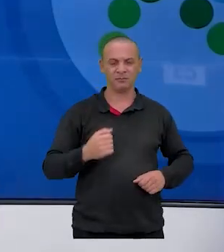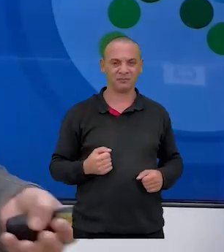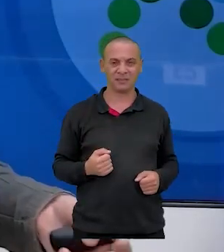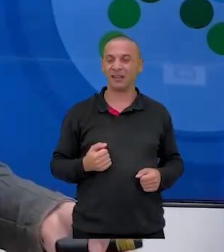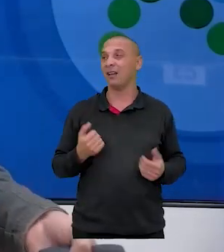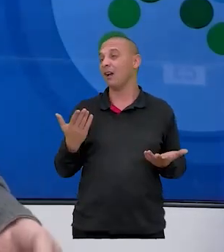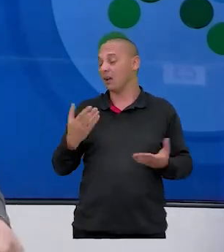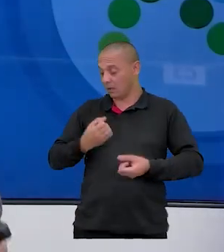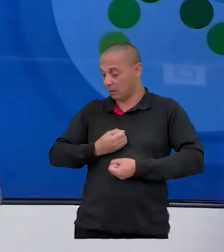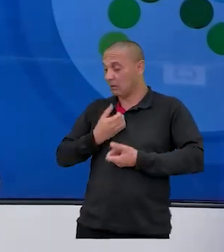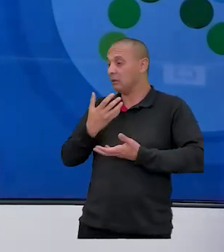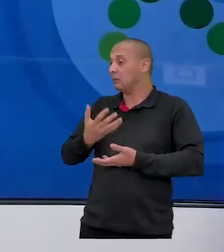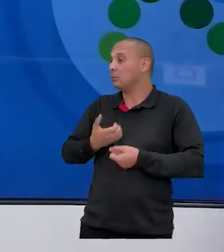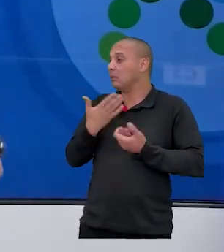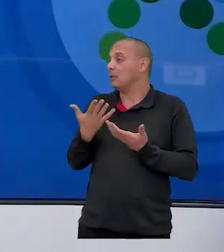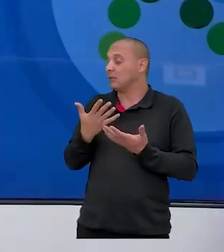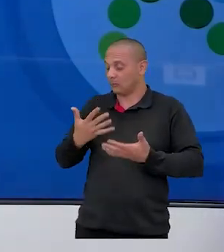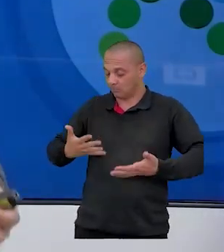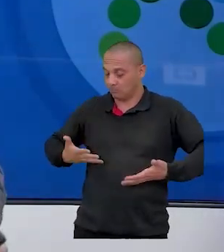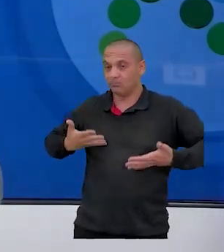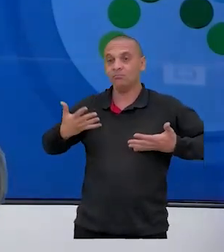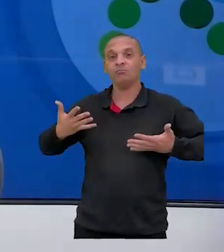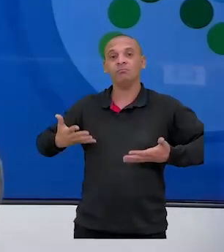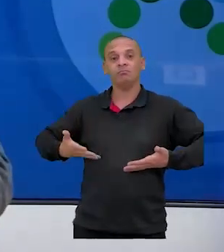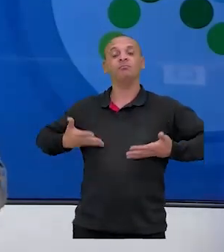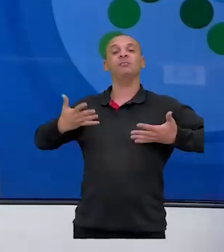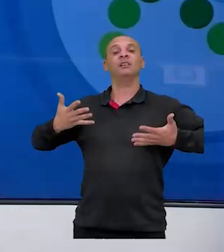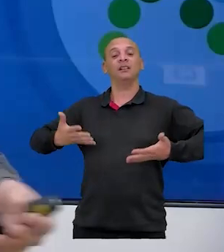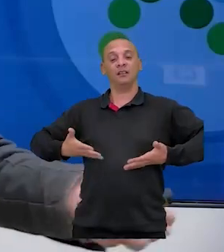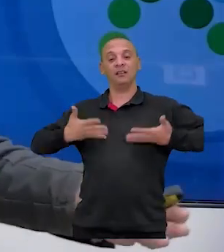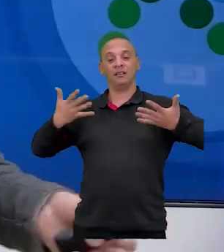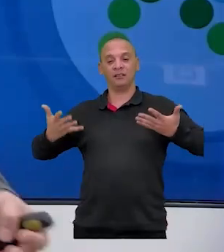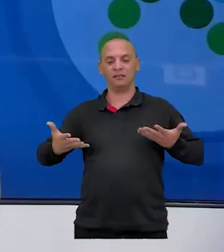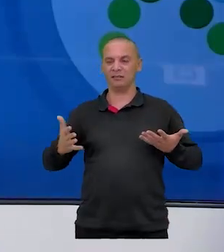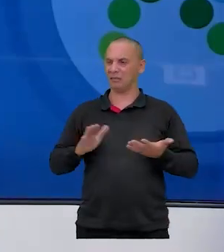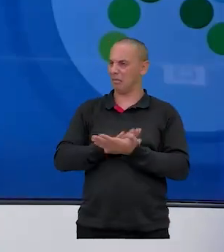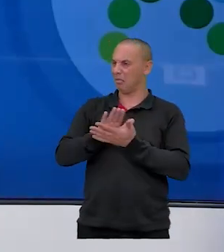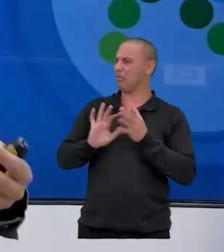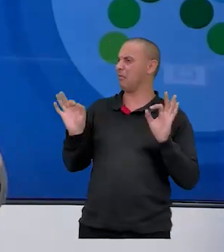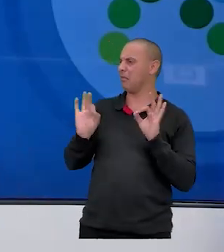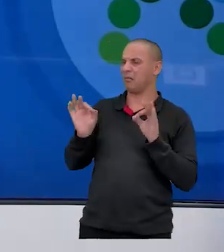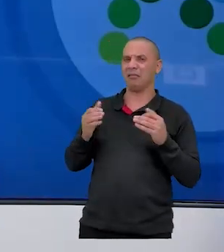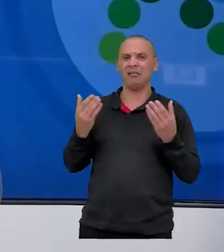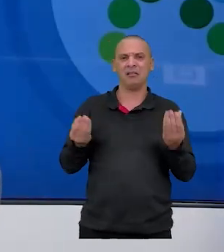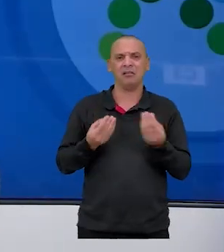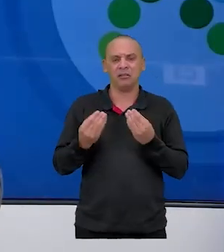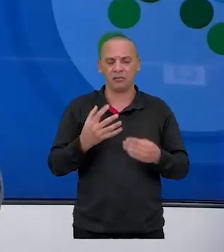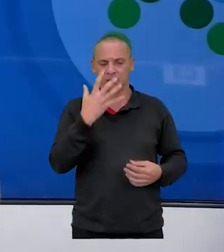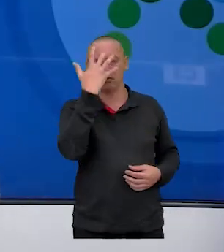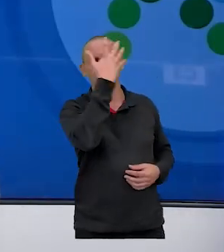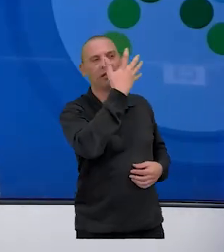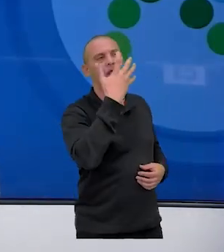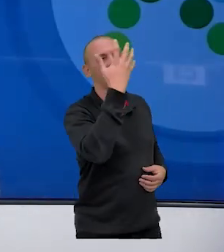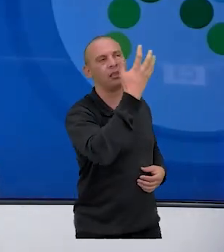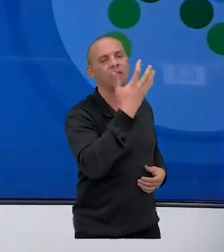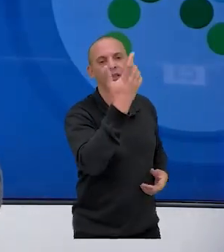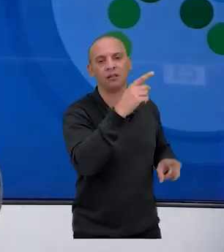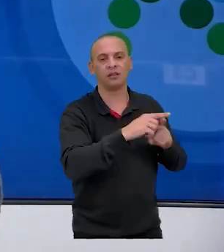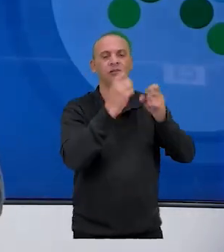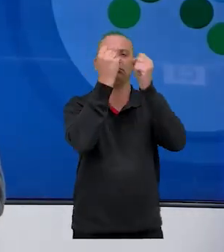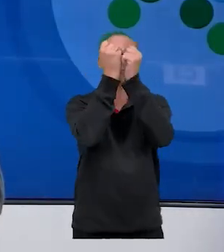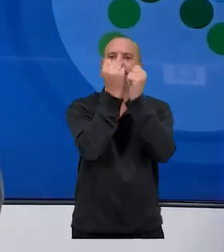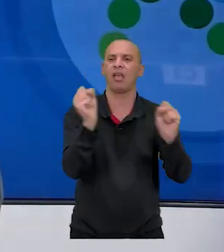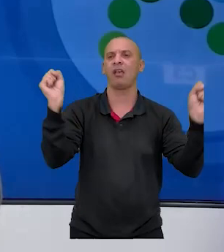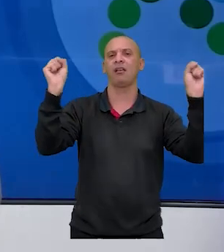Para que serve a poesia? Ele falou, olha, não é este mundo, graças a Deus, a poesia não serve para nada. E não servindo para nada, ela nos encanta, porque olha, nos